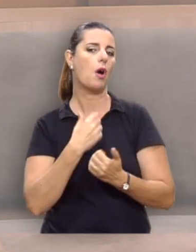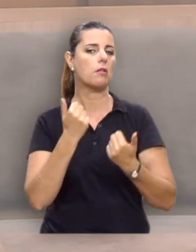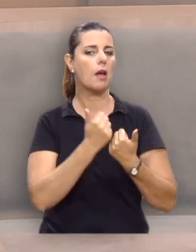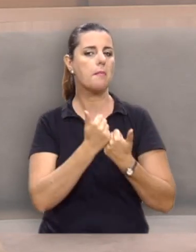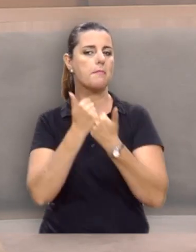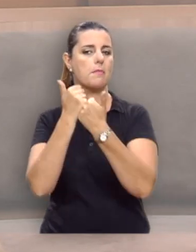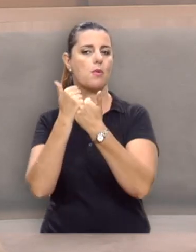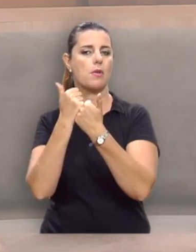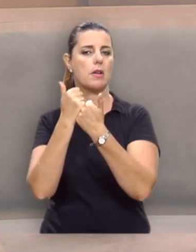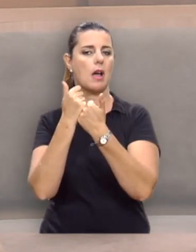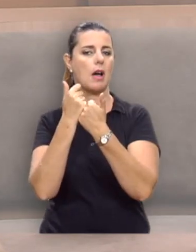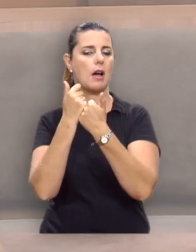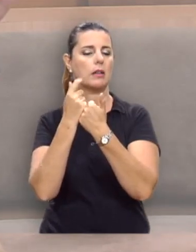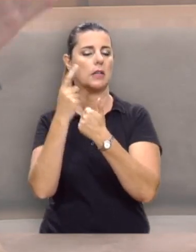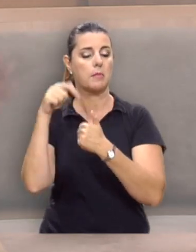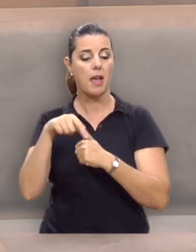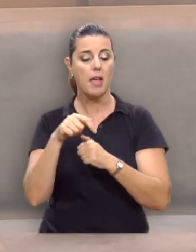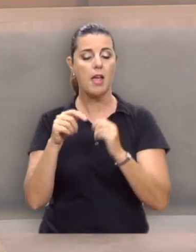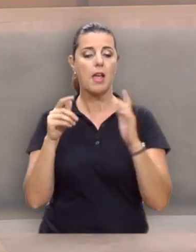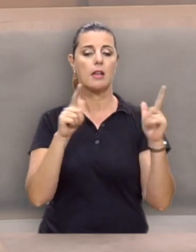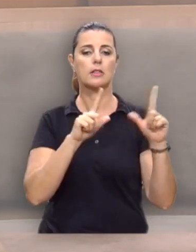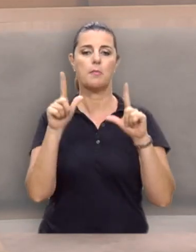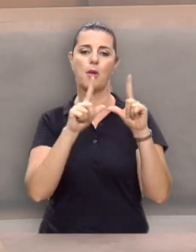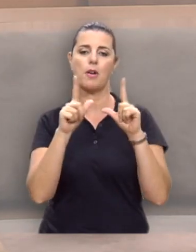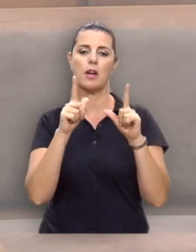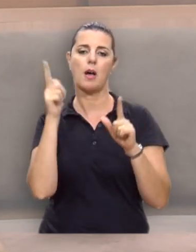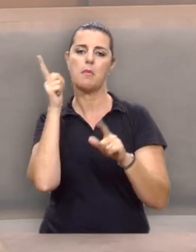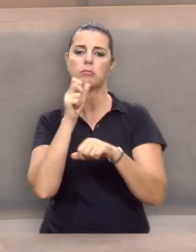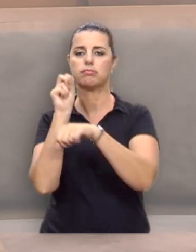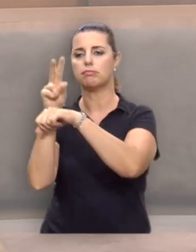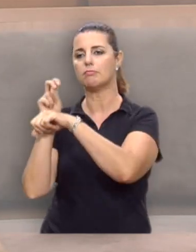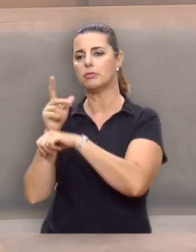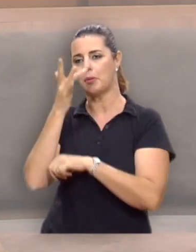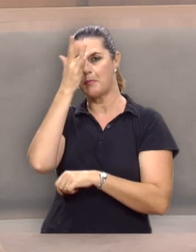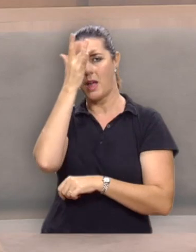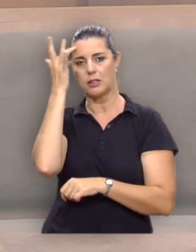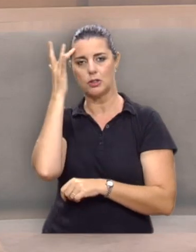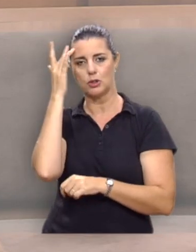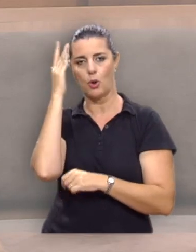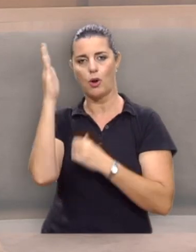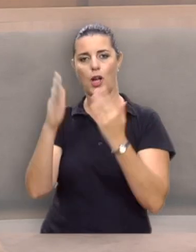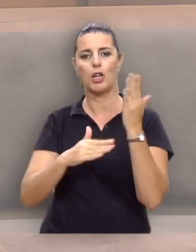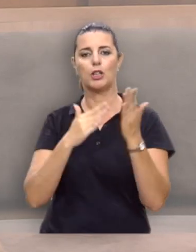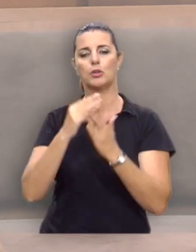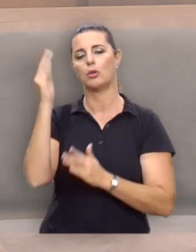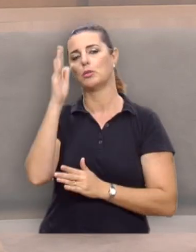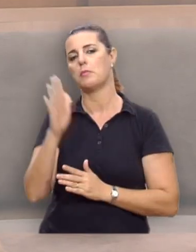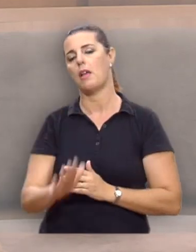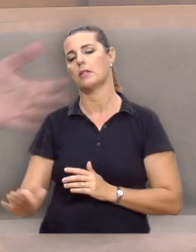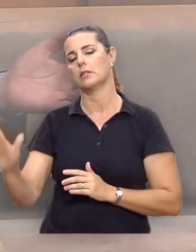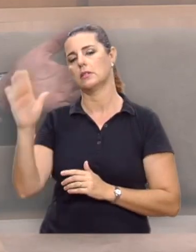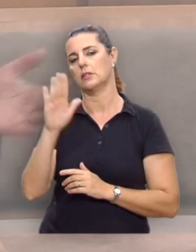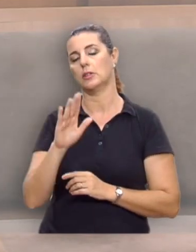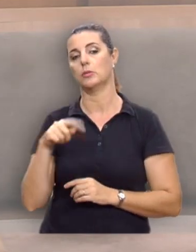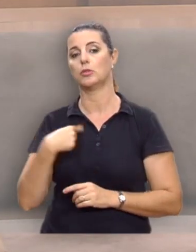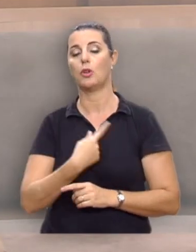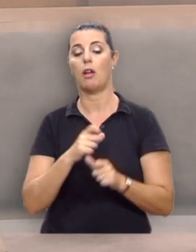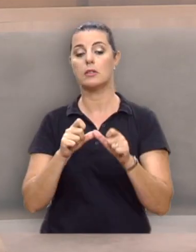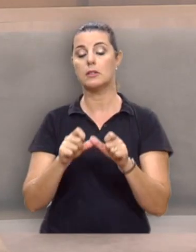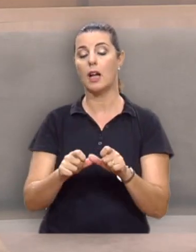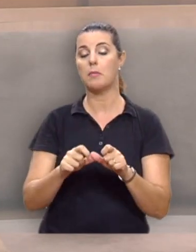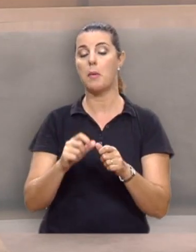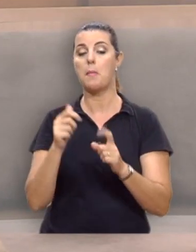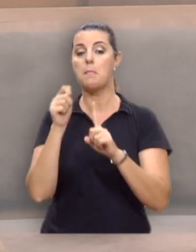apoiado para que este programa alcance mais pessoas em todo o território nacional. Nós estamos no mês